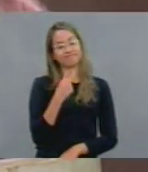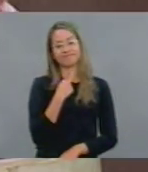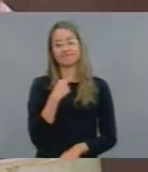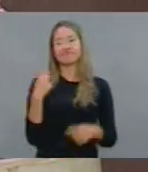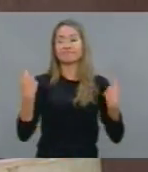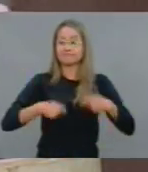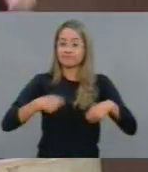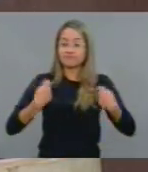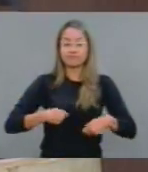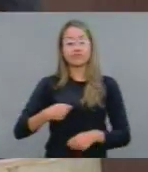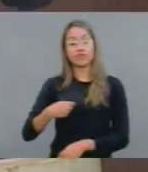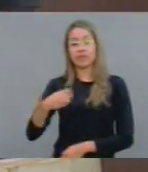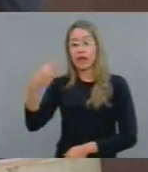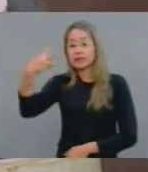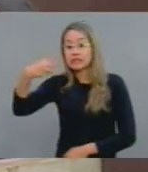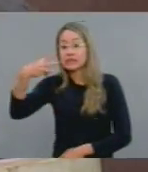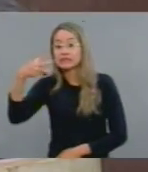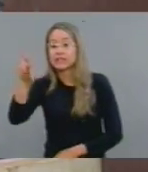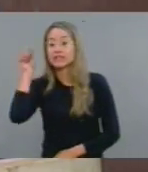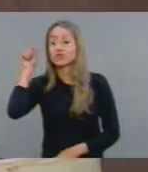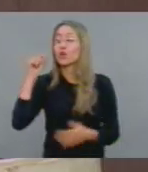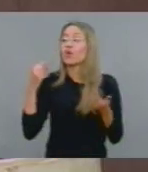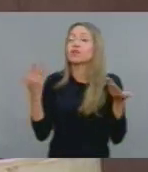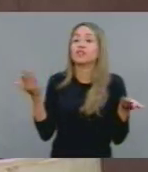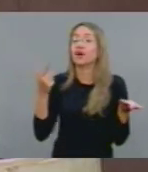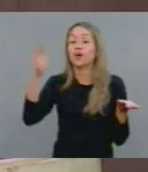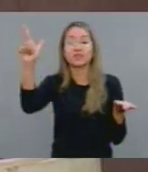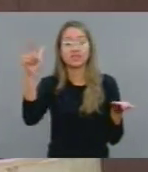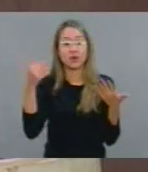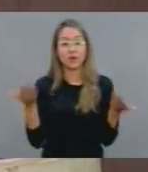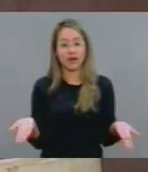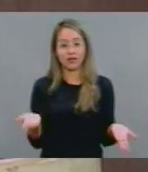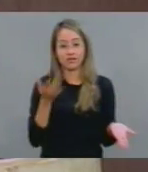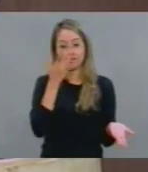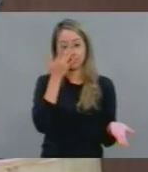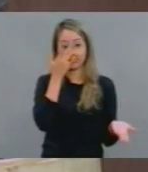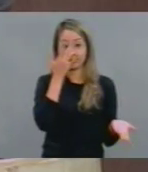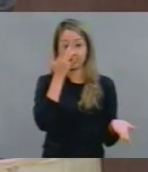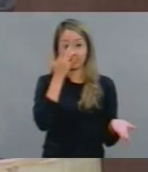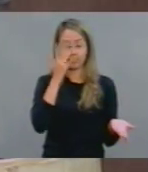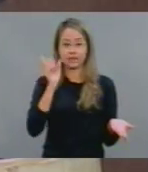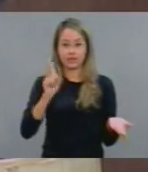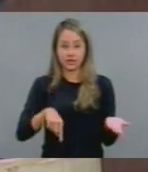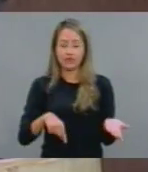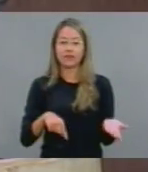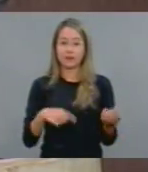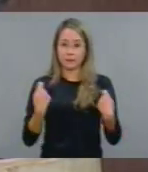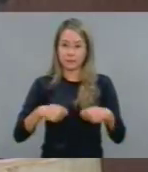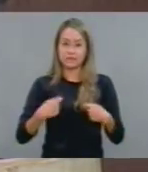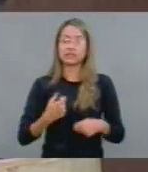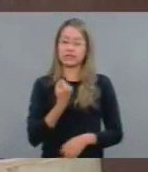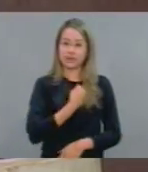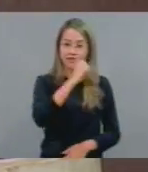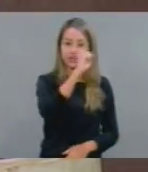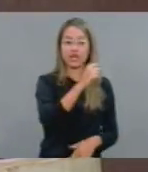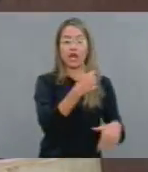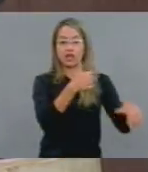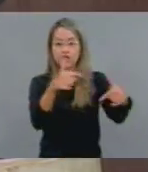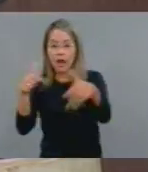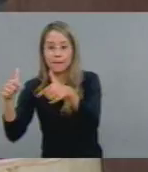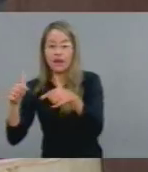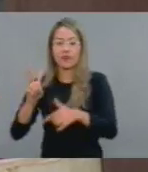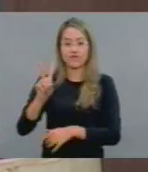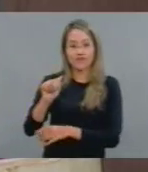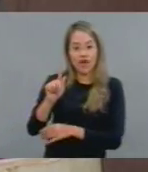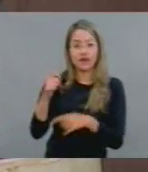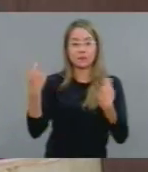terceiro campo que altere a agenda econômica em defesa do emprego, em defesa da educação e da